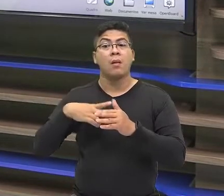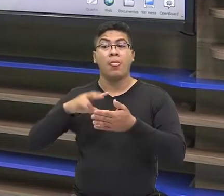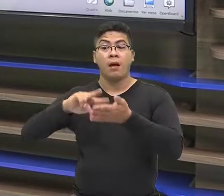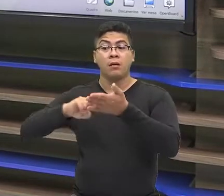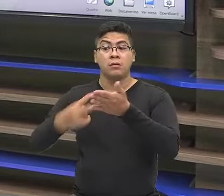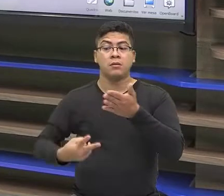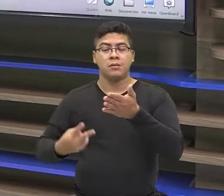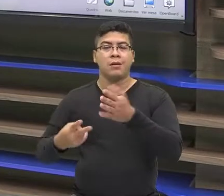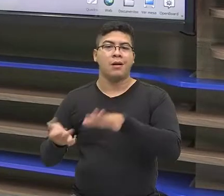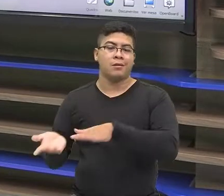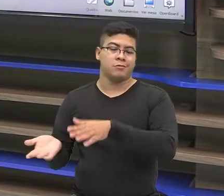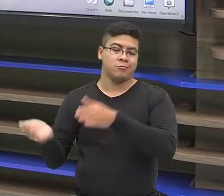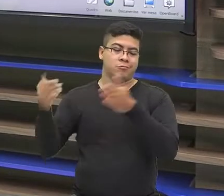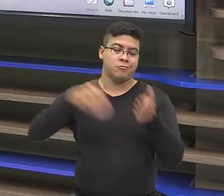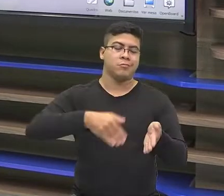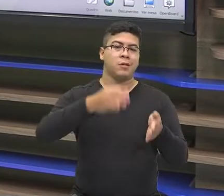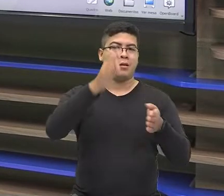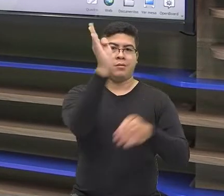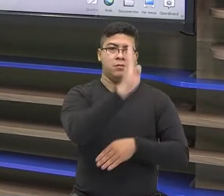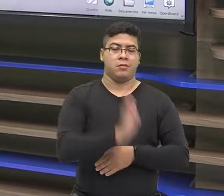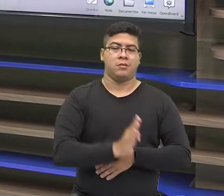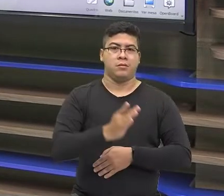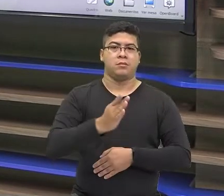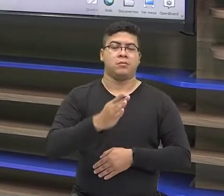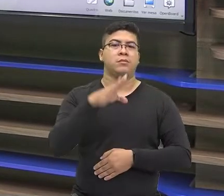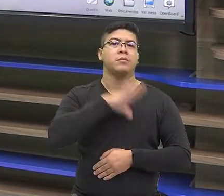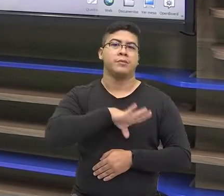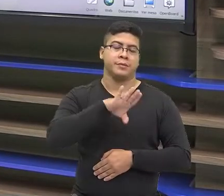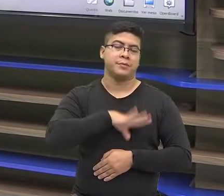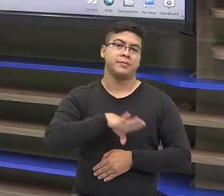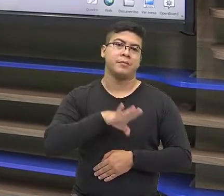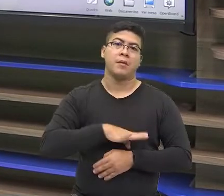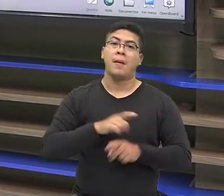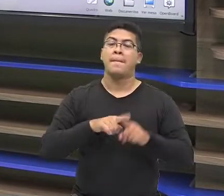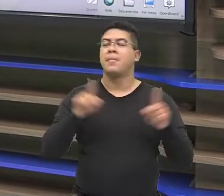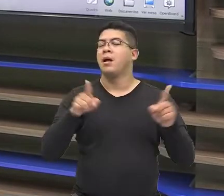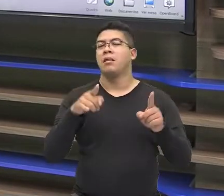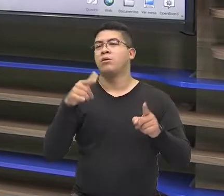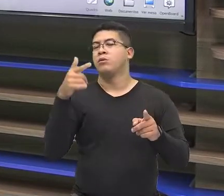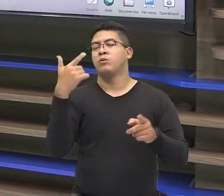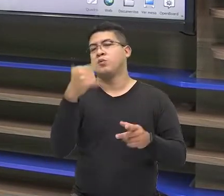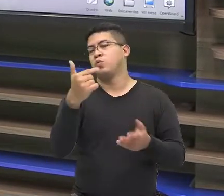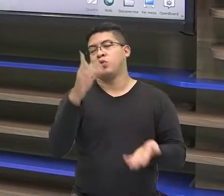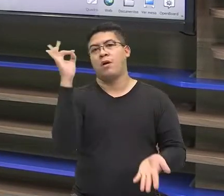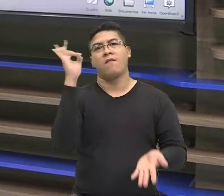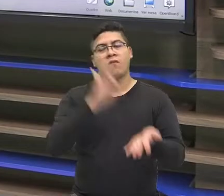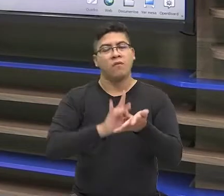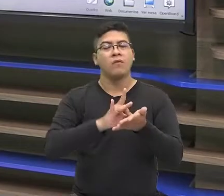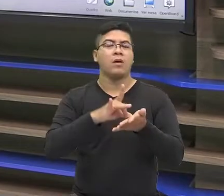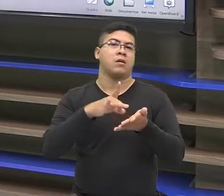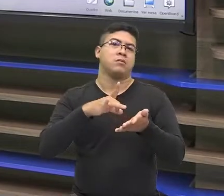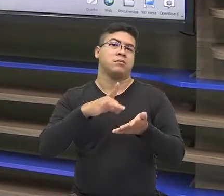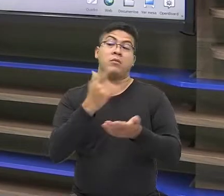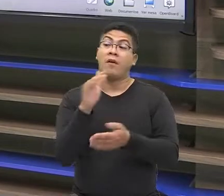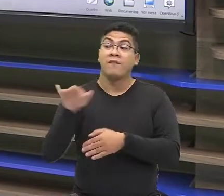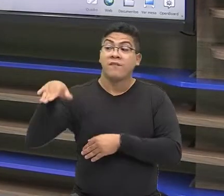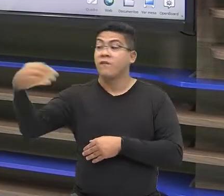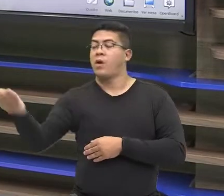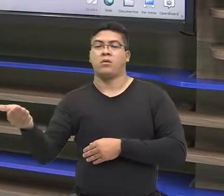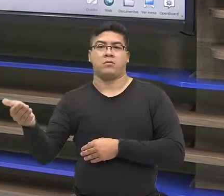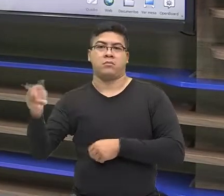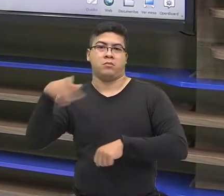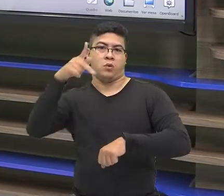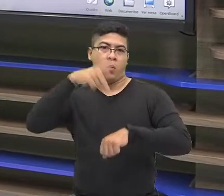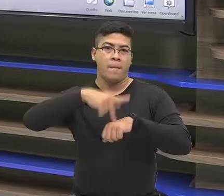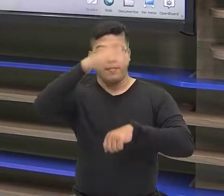traduzidas para a língua portuguesa, mas não contavam a realidade, né, contava a realidade do